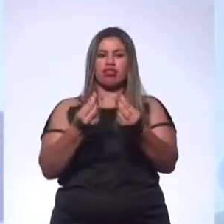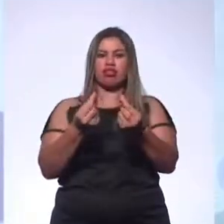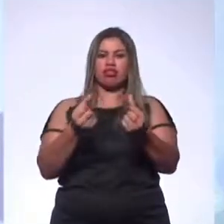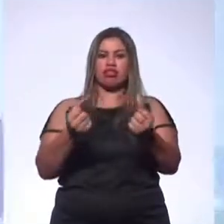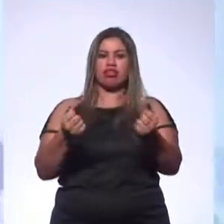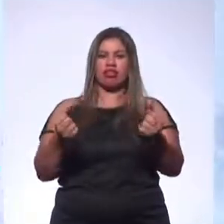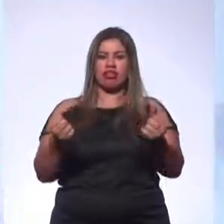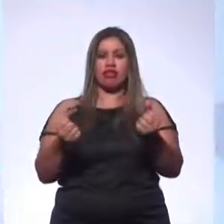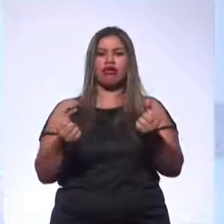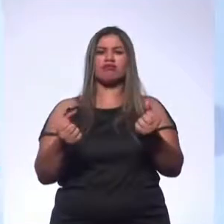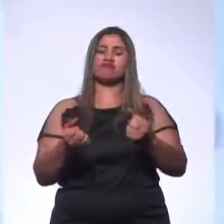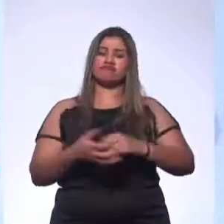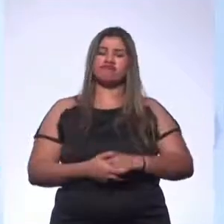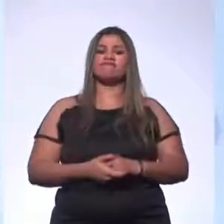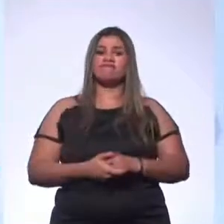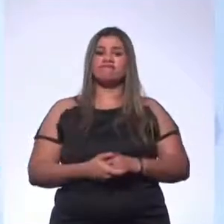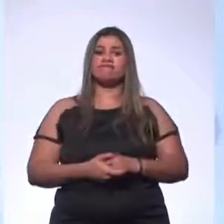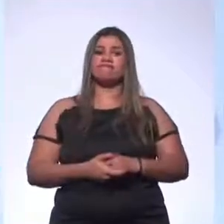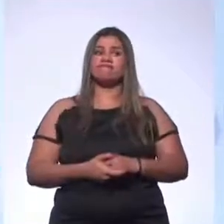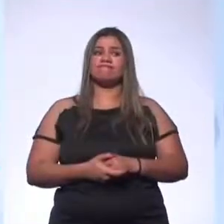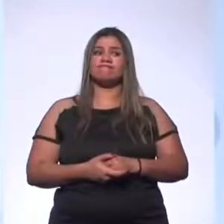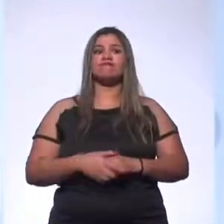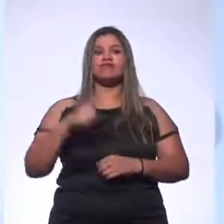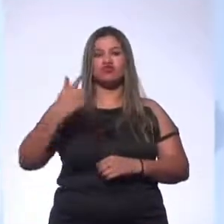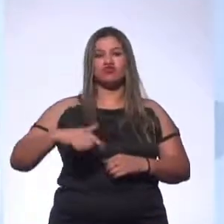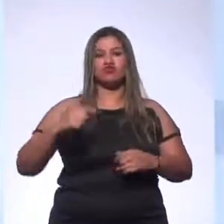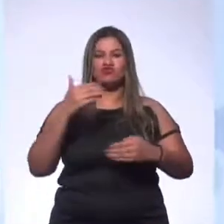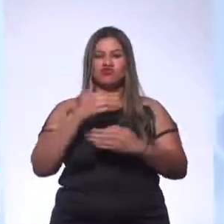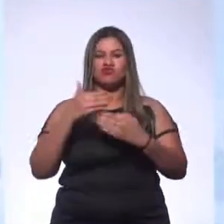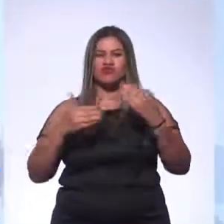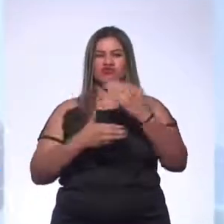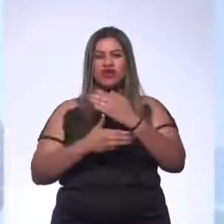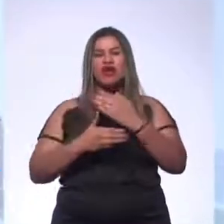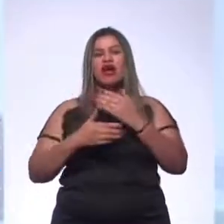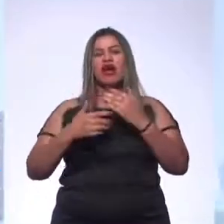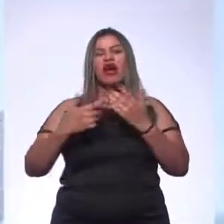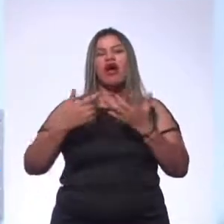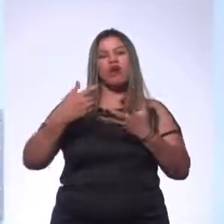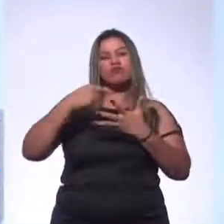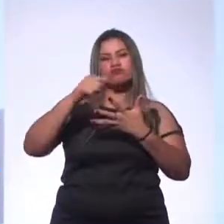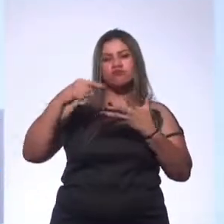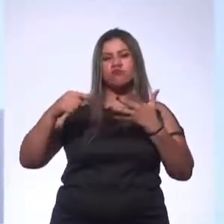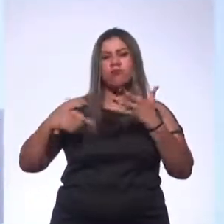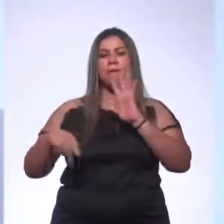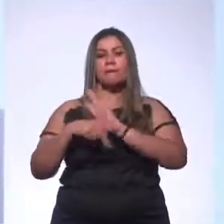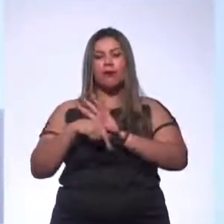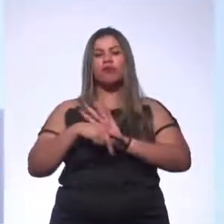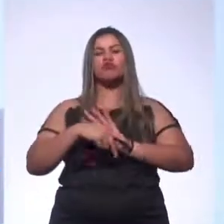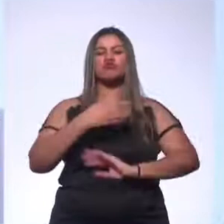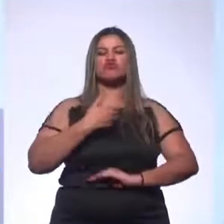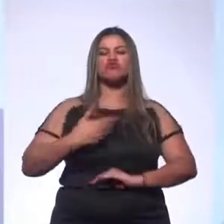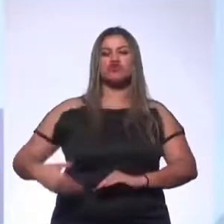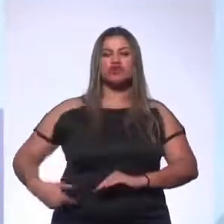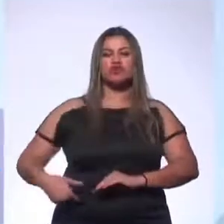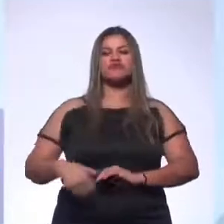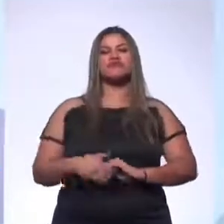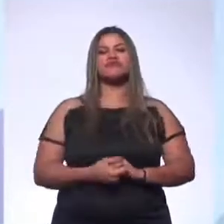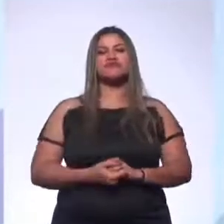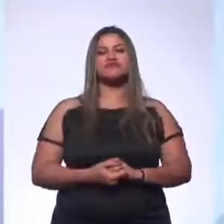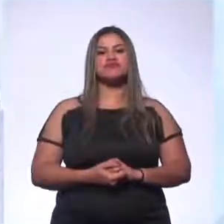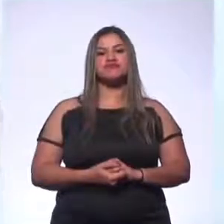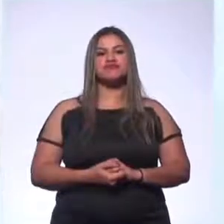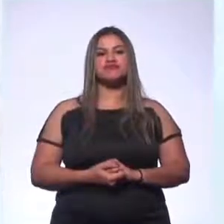sua ideologia. Vamos aí continuar vendo algumas marcas aí do governo do Khrushchev na